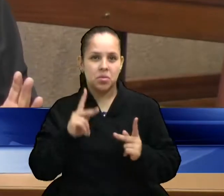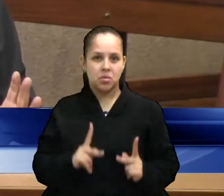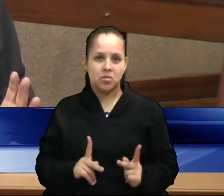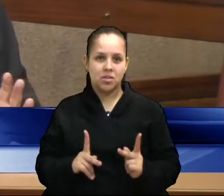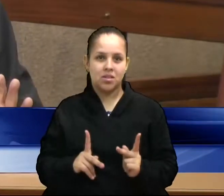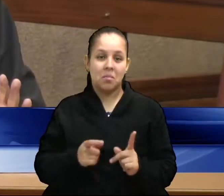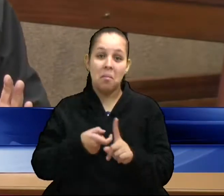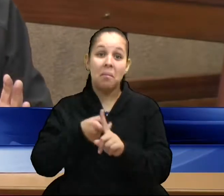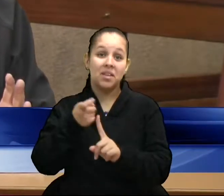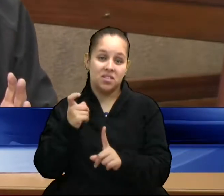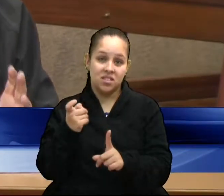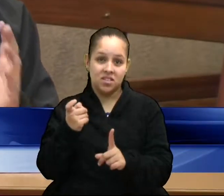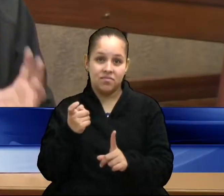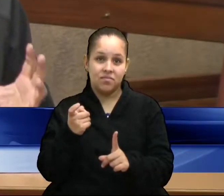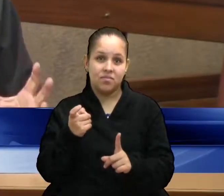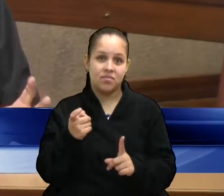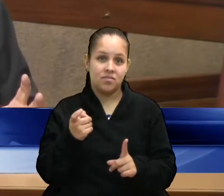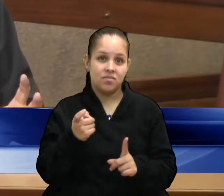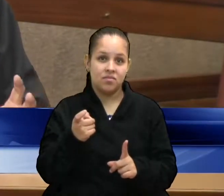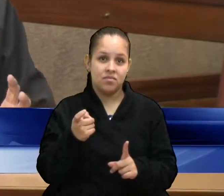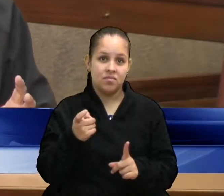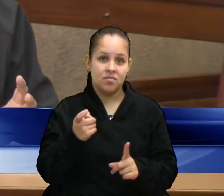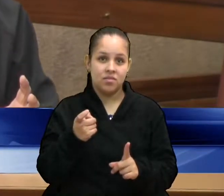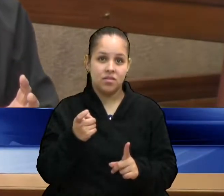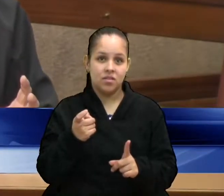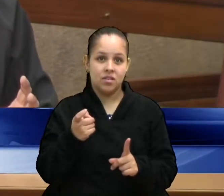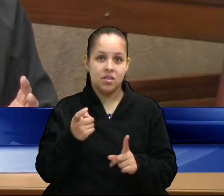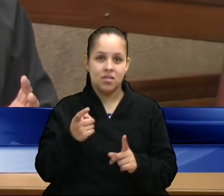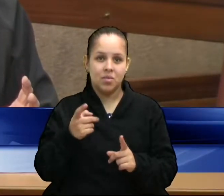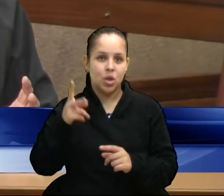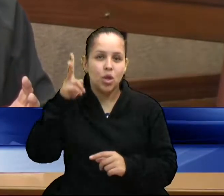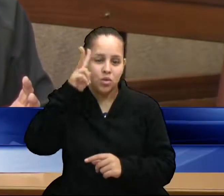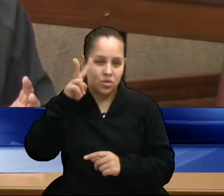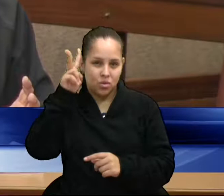razões, né? Historicamente,